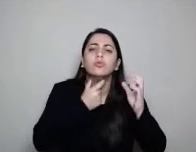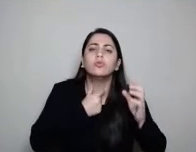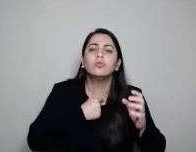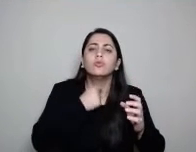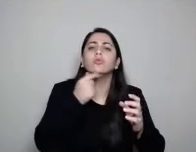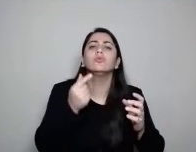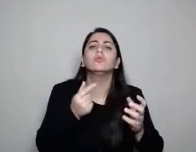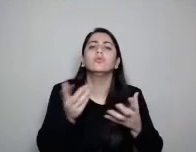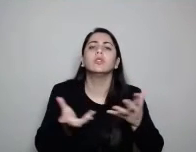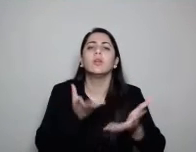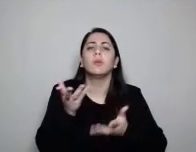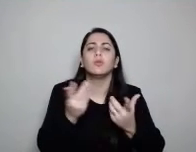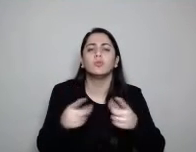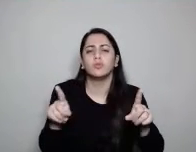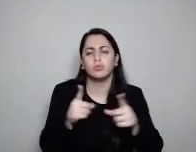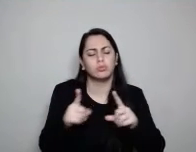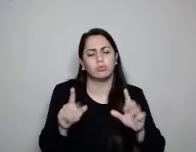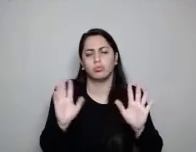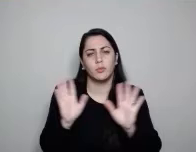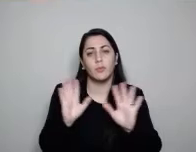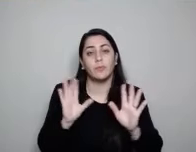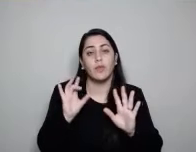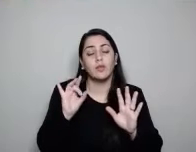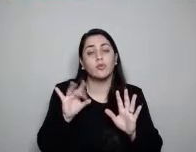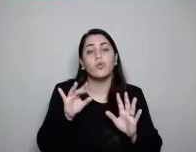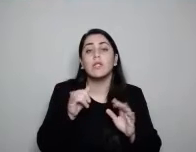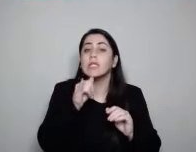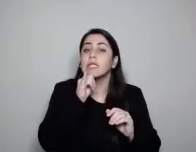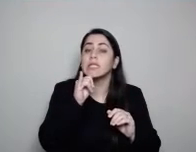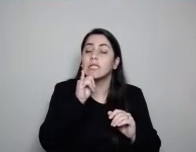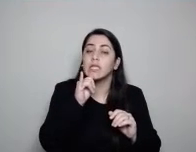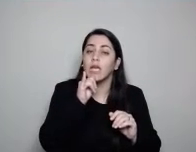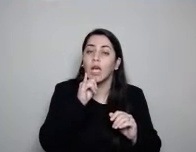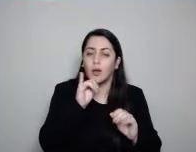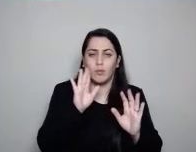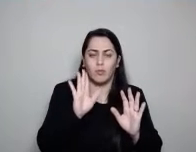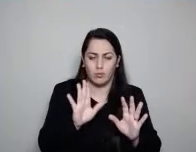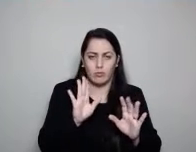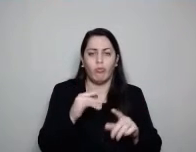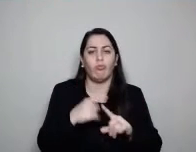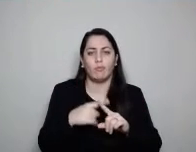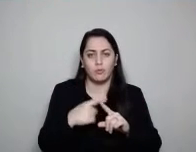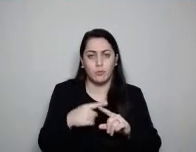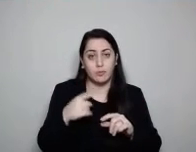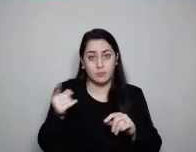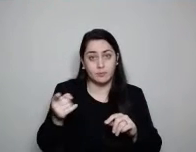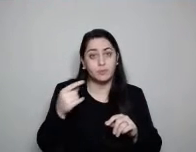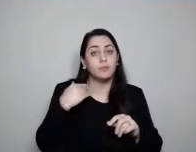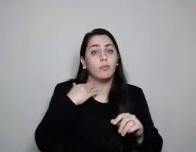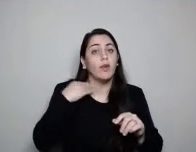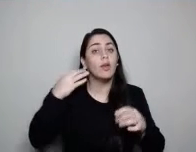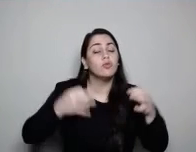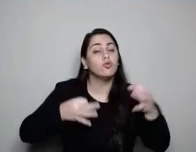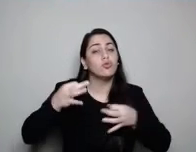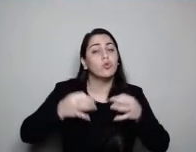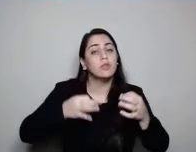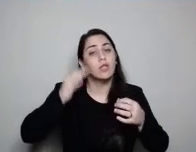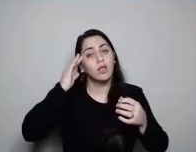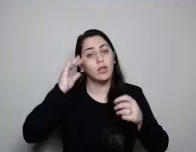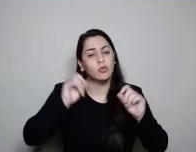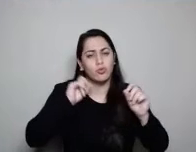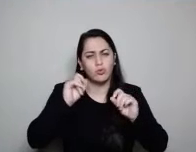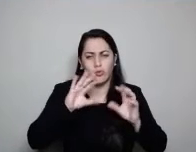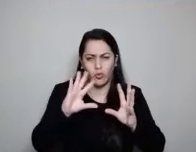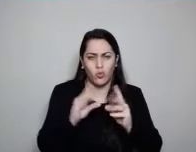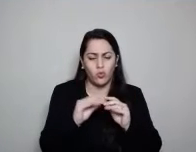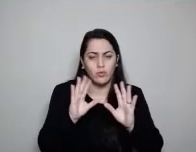musicoterapia, nada disso não. Ela apenas exemplifica, porque o que ela compreende é que pode ser, só concluindo, que